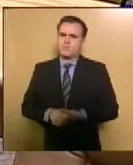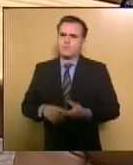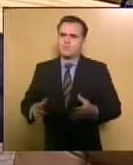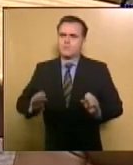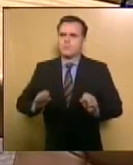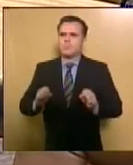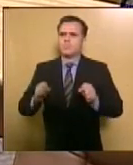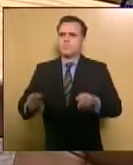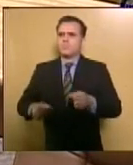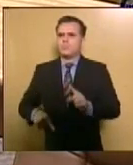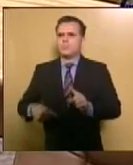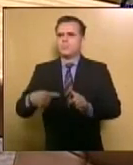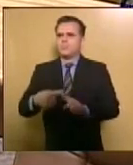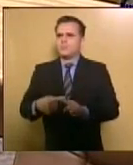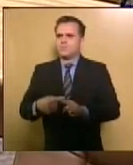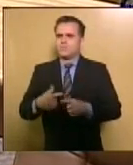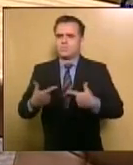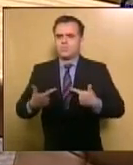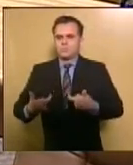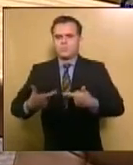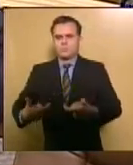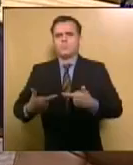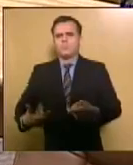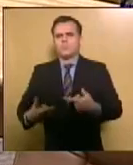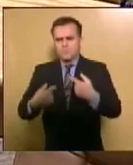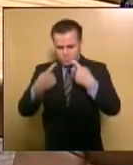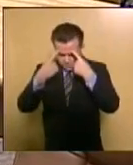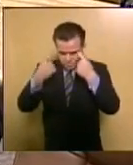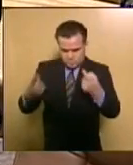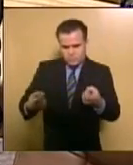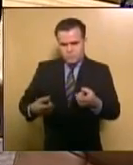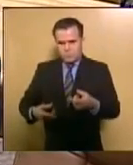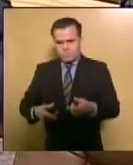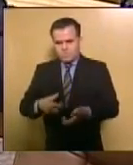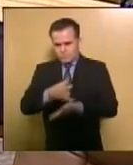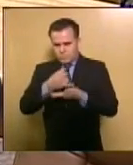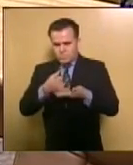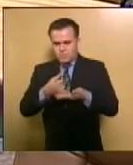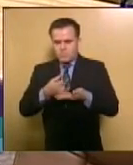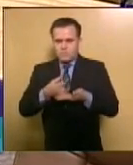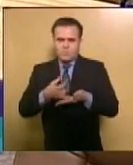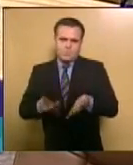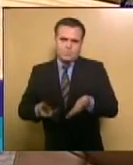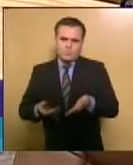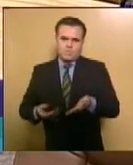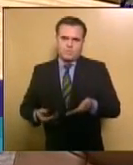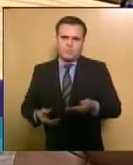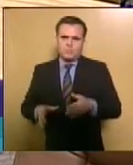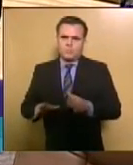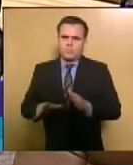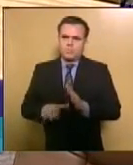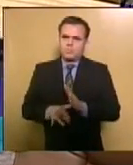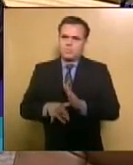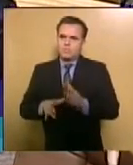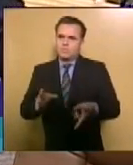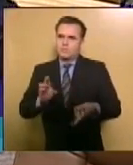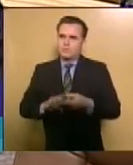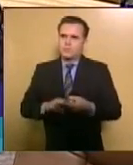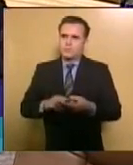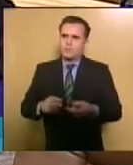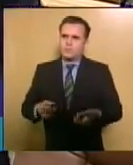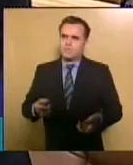reforço da guerra guerra guerra guerra guerra as drogas a guerra aos bandidos que policial tem que ir para lá e quando prende porque não